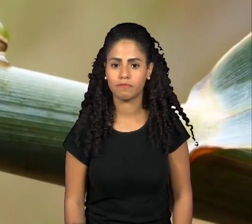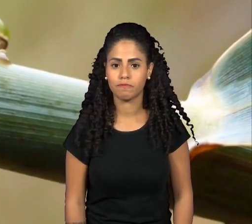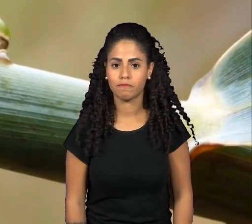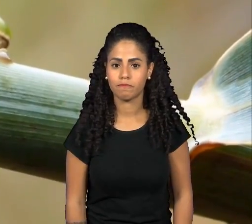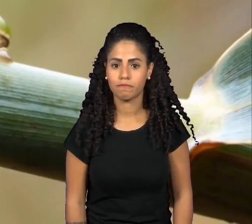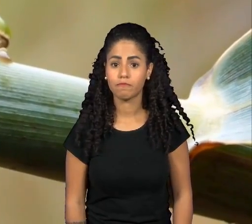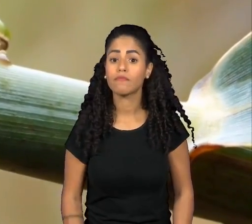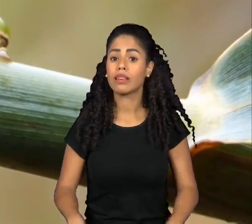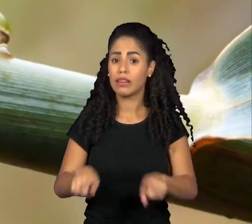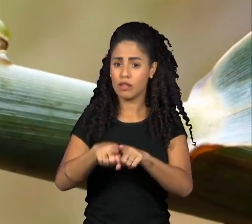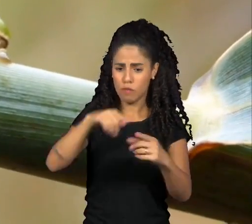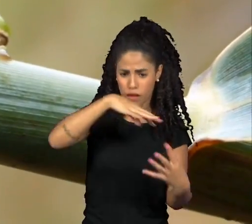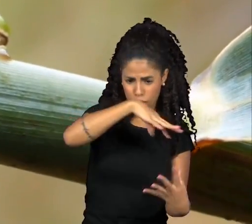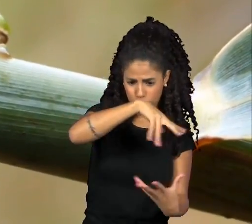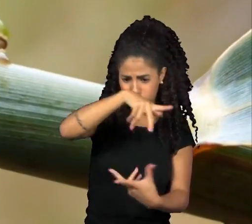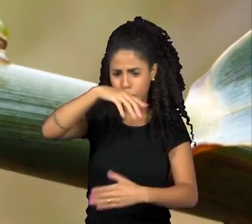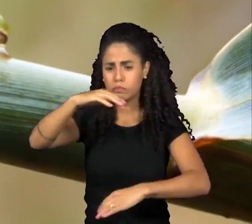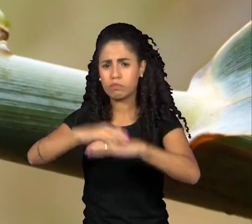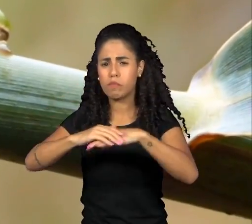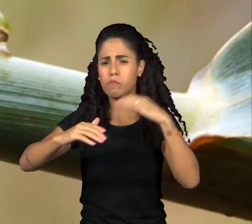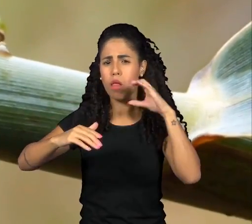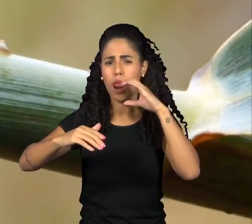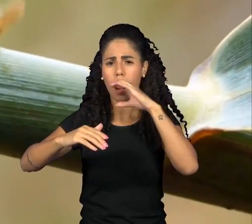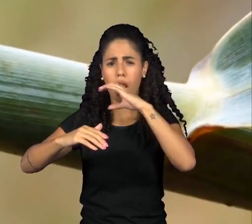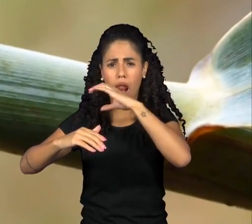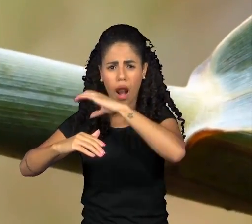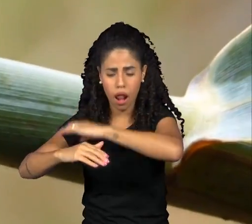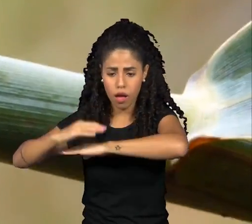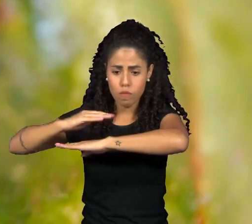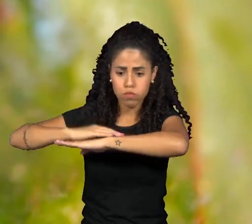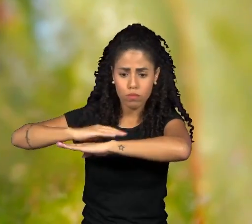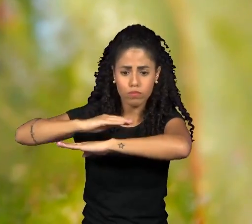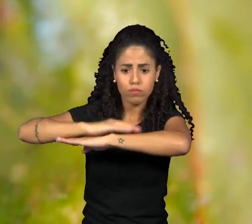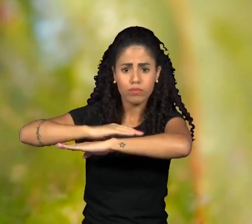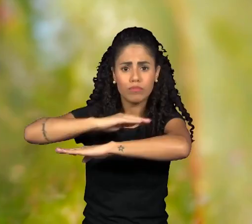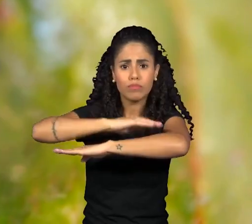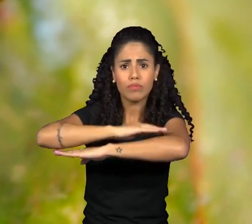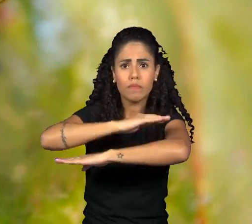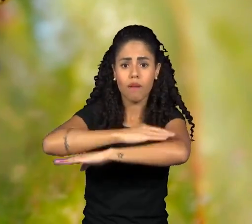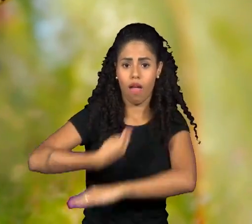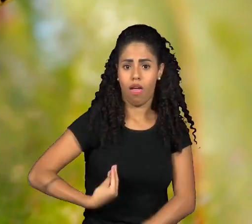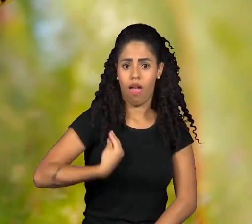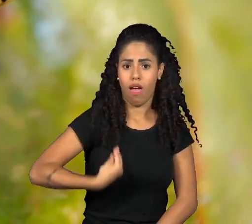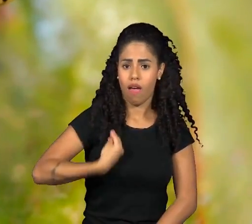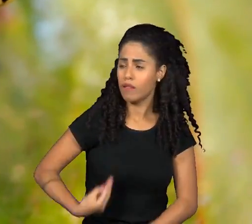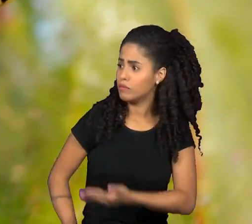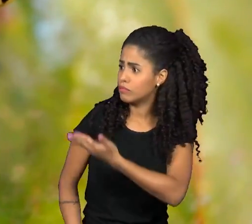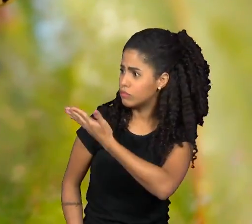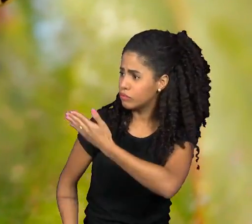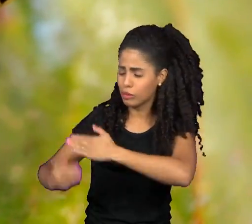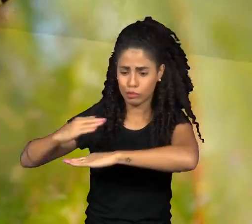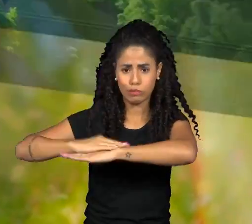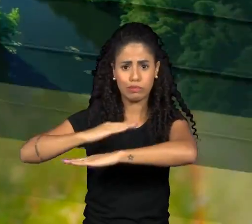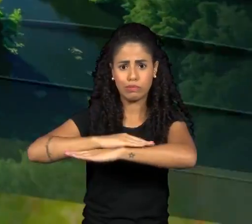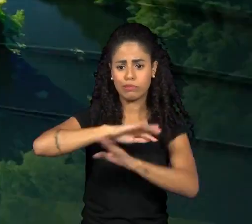O aquecimento do planeta e a perda de ambiente natural colocam em risco a sobrevivência dos